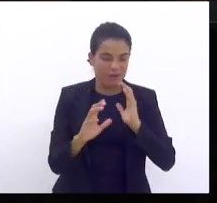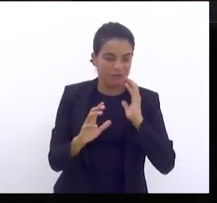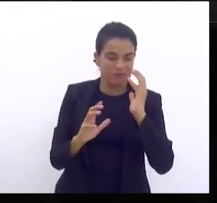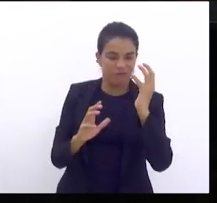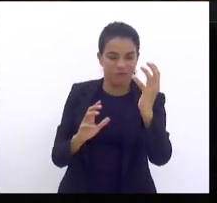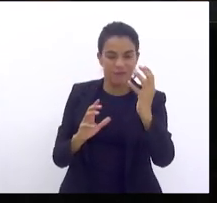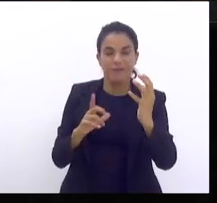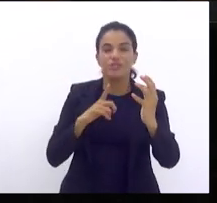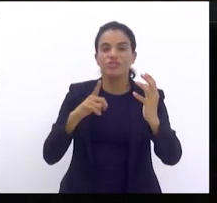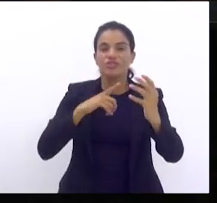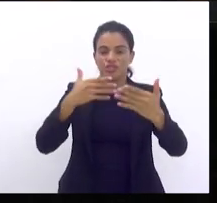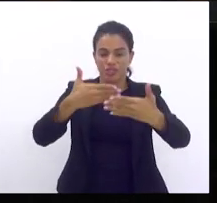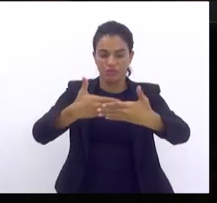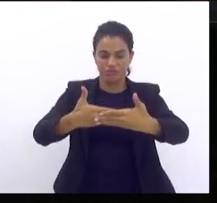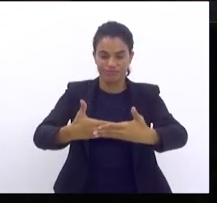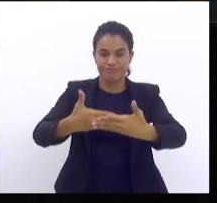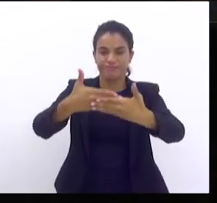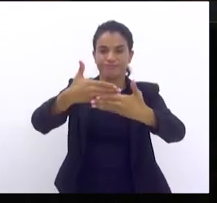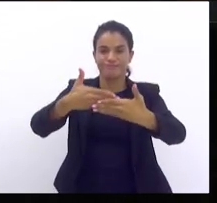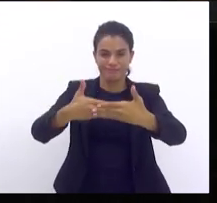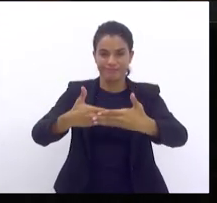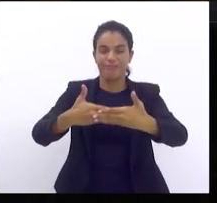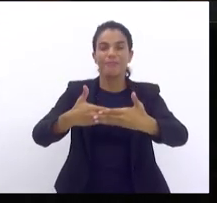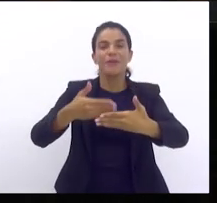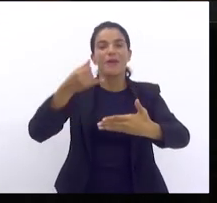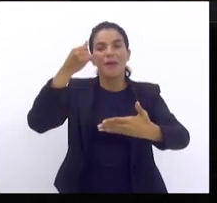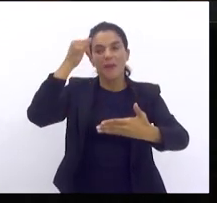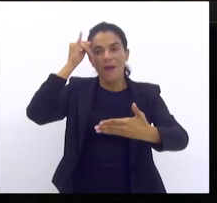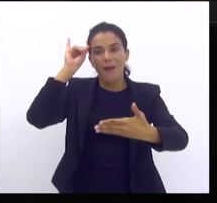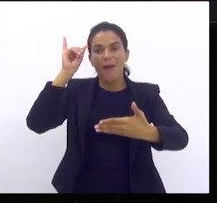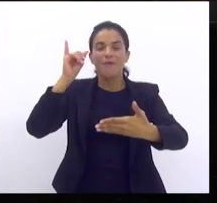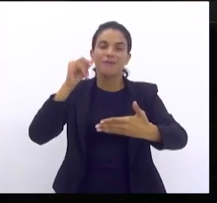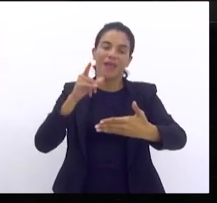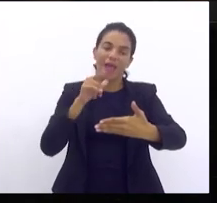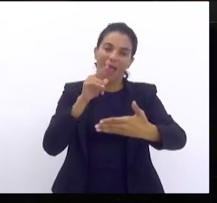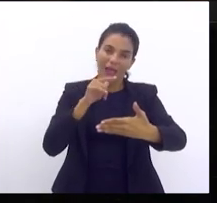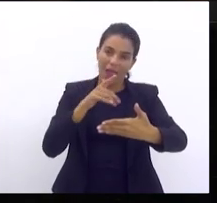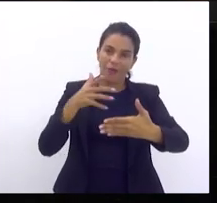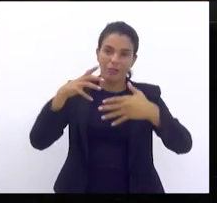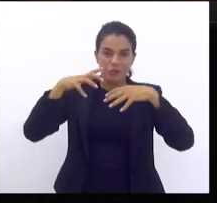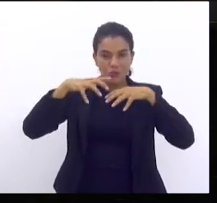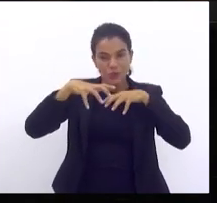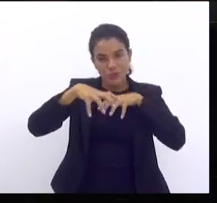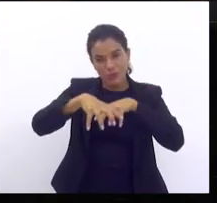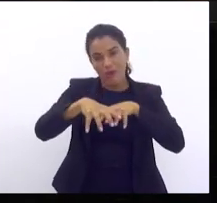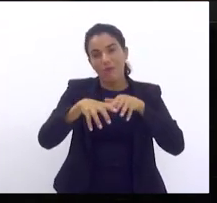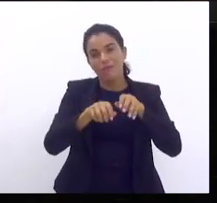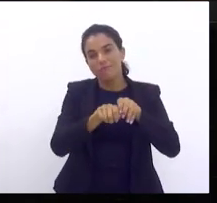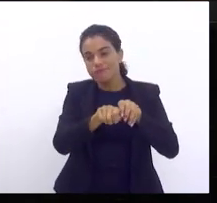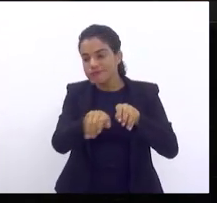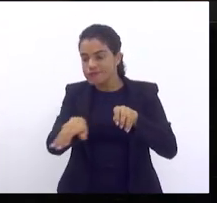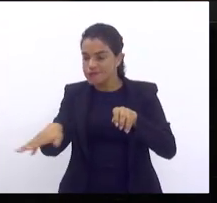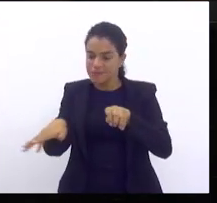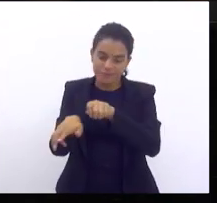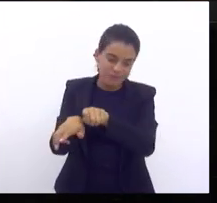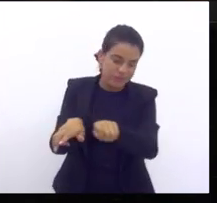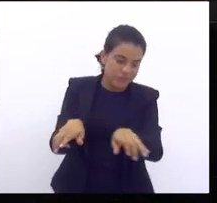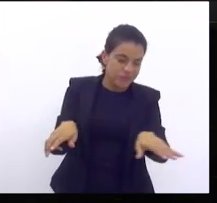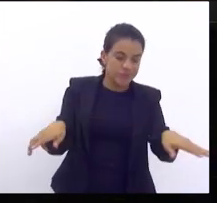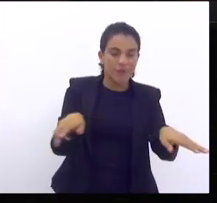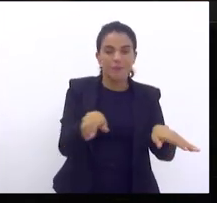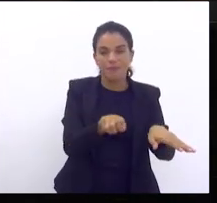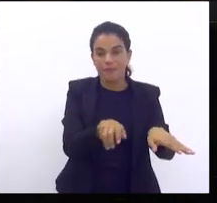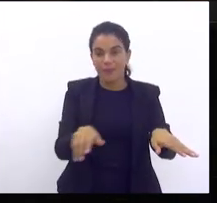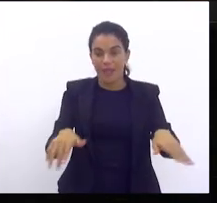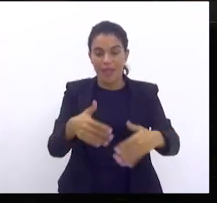barragens para acumular água Exatamente porque quase não chove para poder distribuir pras pessoas essas